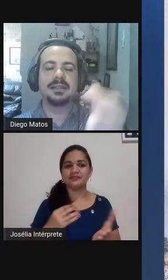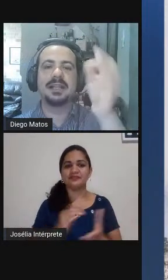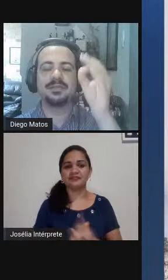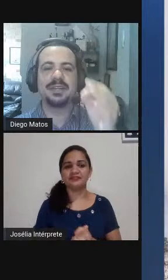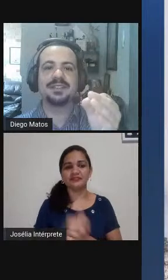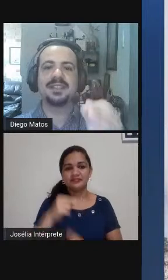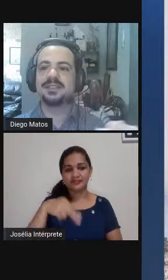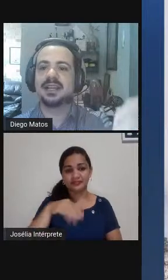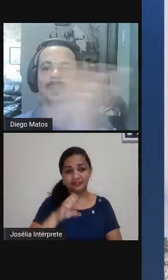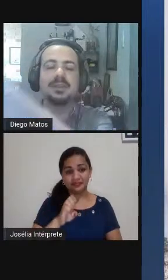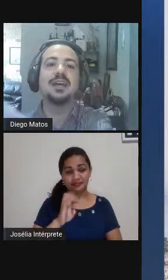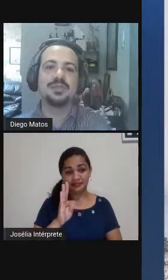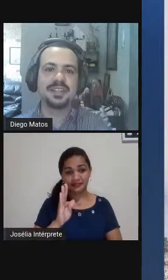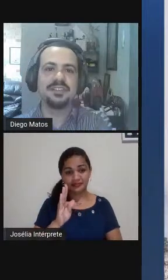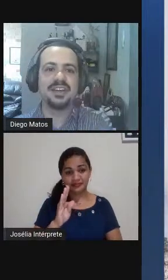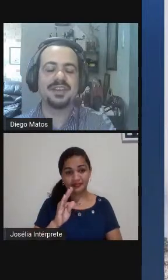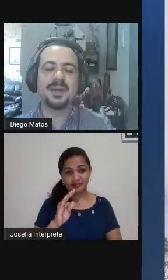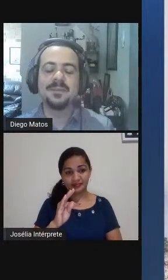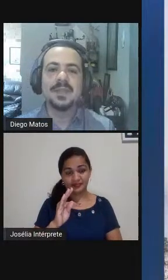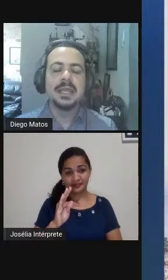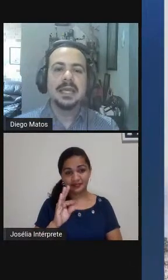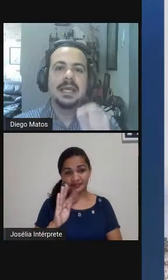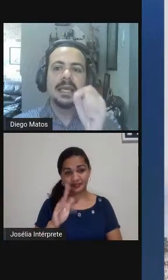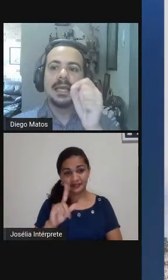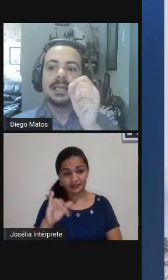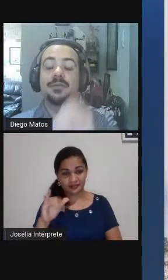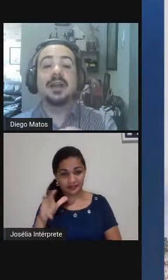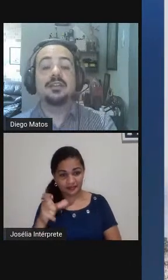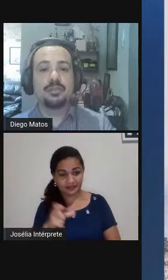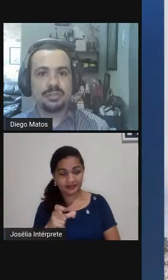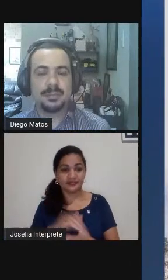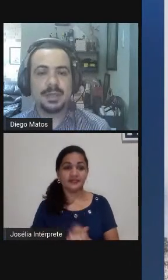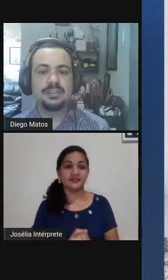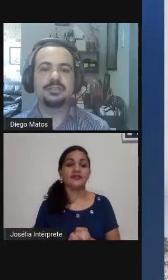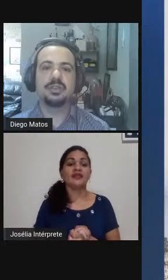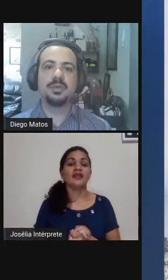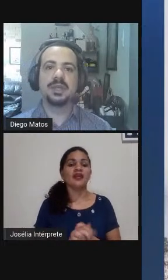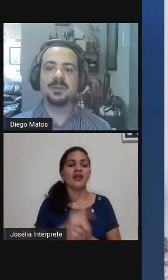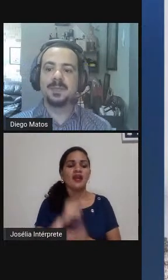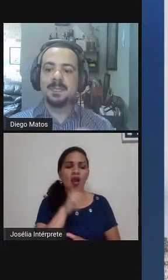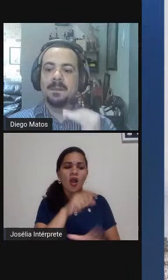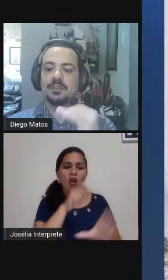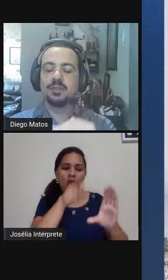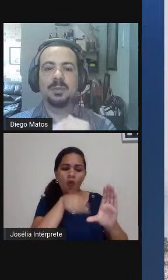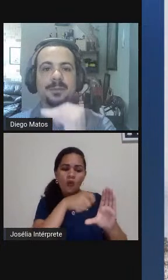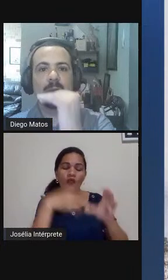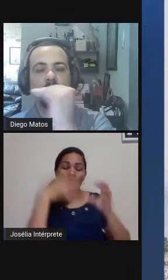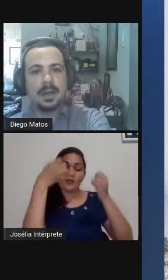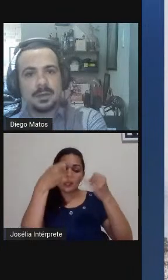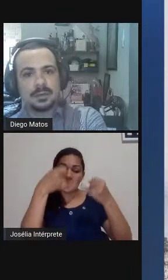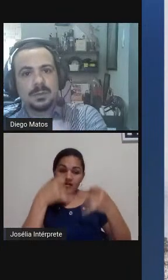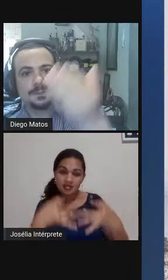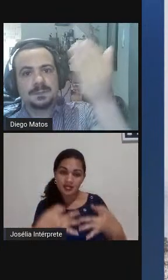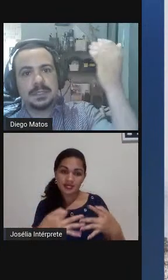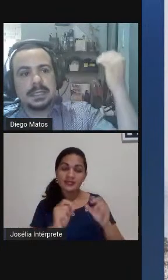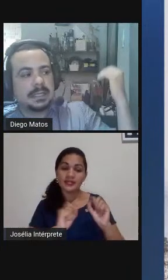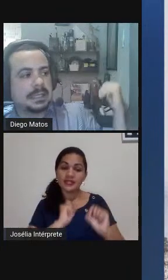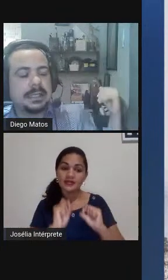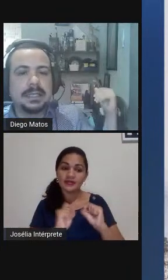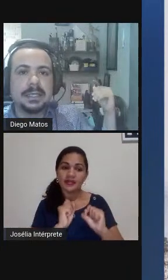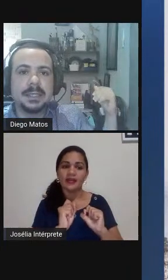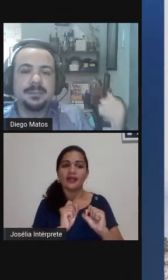fazer esse tanto de propagar do Netflix aqui se ela vai botar anúncio aqui já já que fala justamente sobre o que sobre um garoto